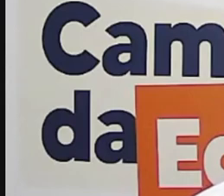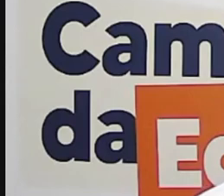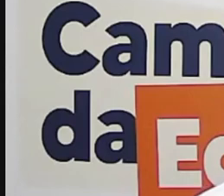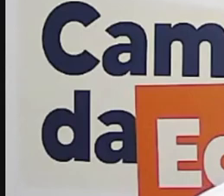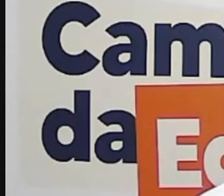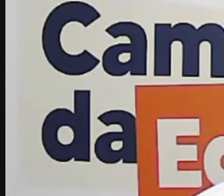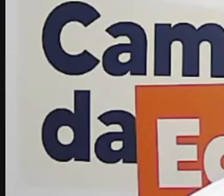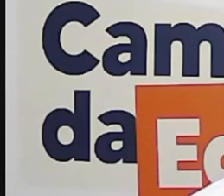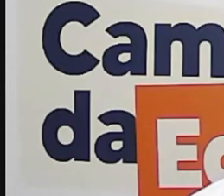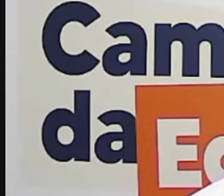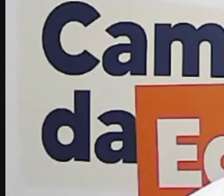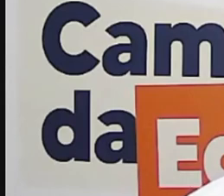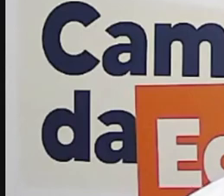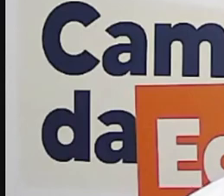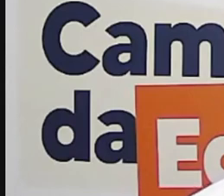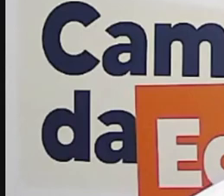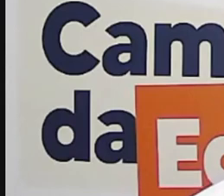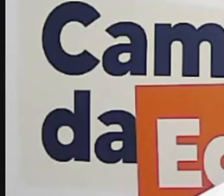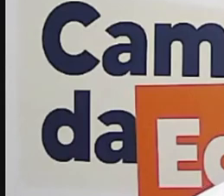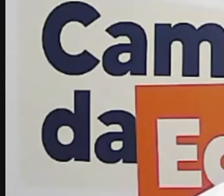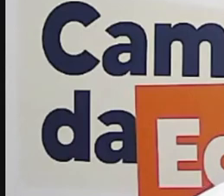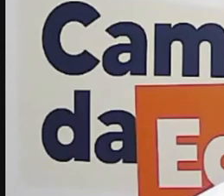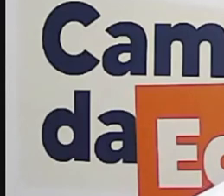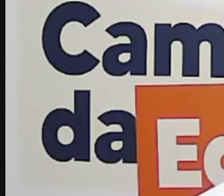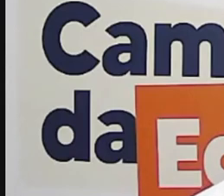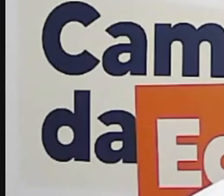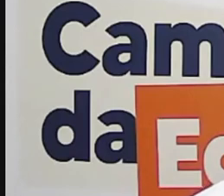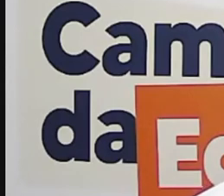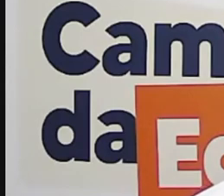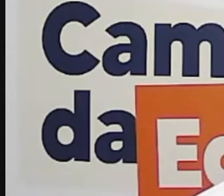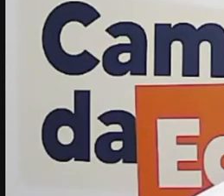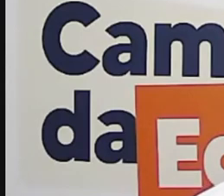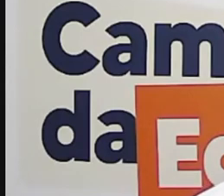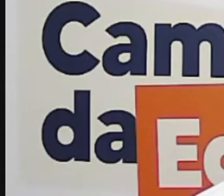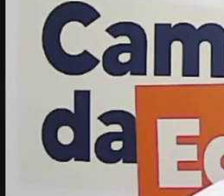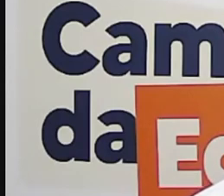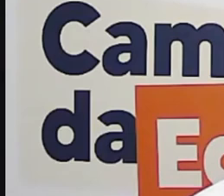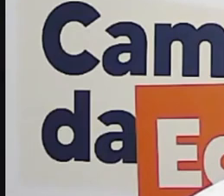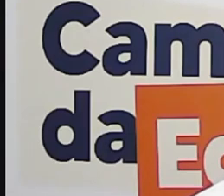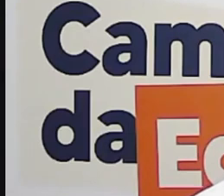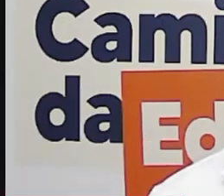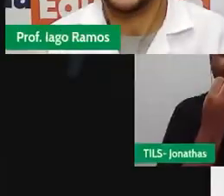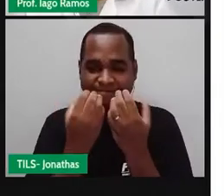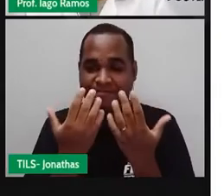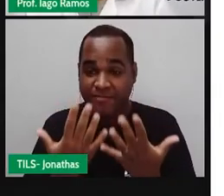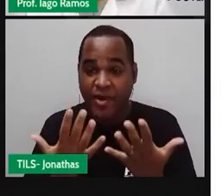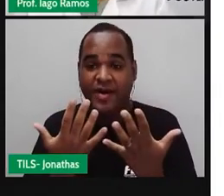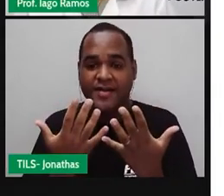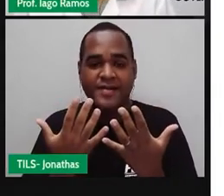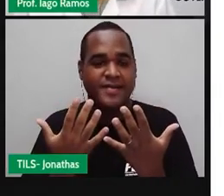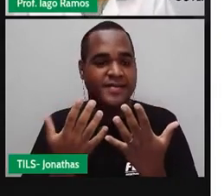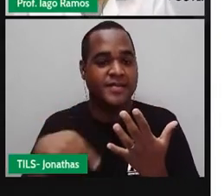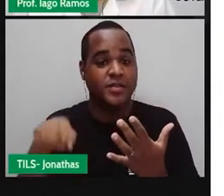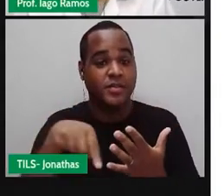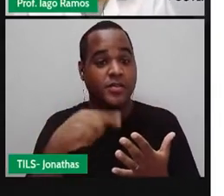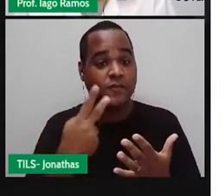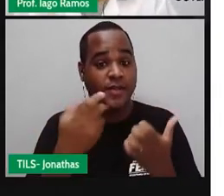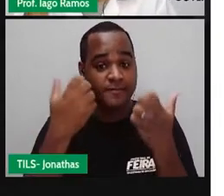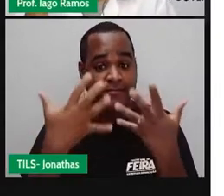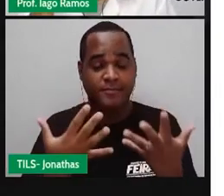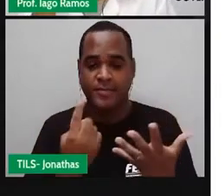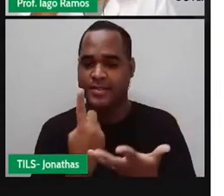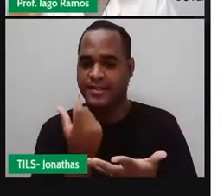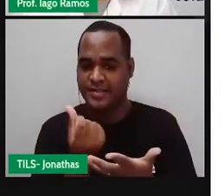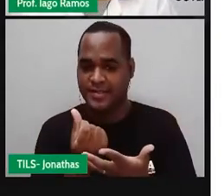e é isso aí essa é a aula de número 16 olha só que bacana né Já estamos a